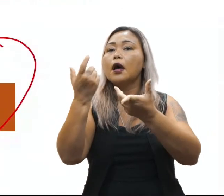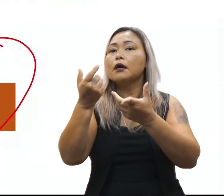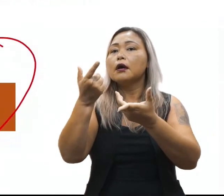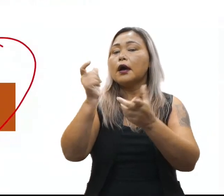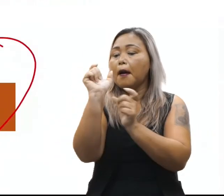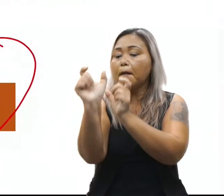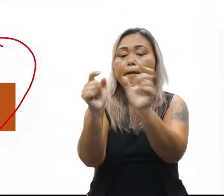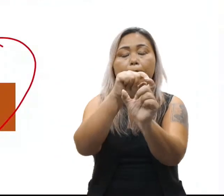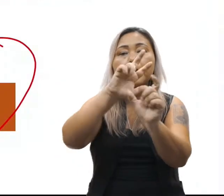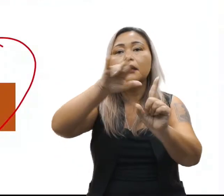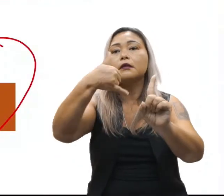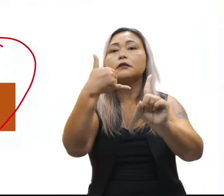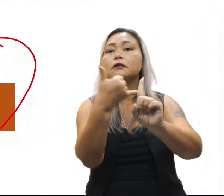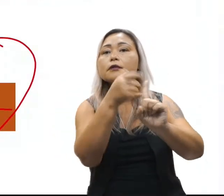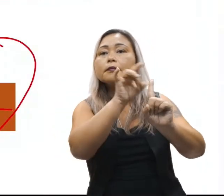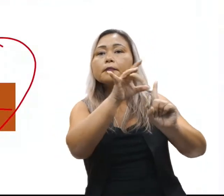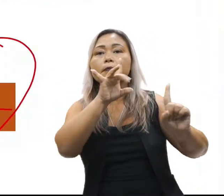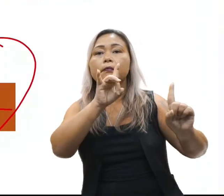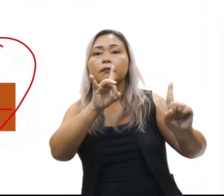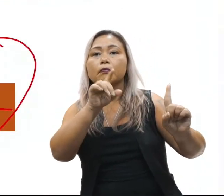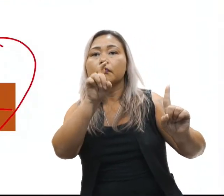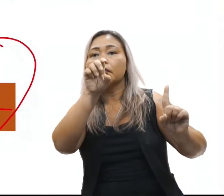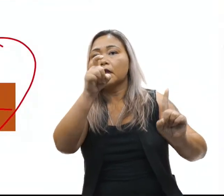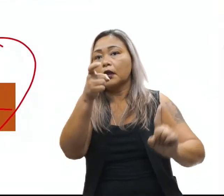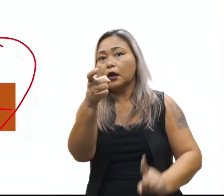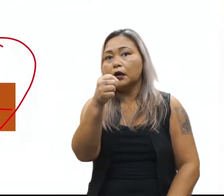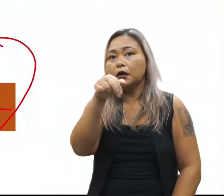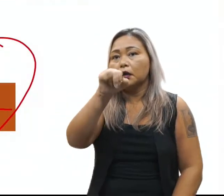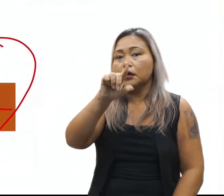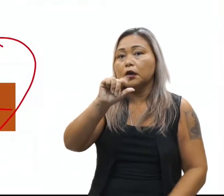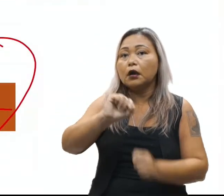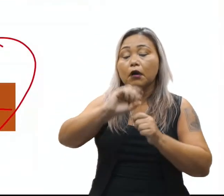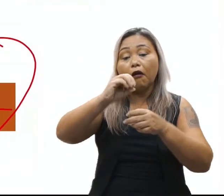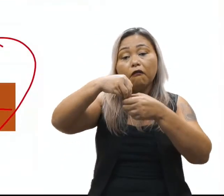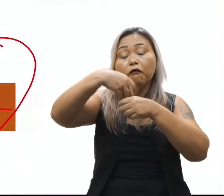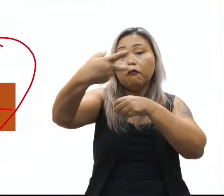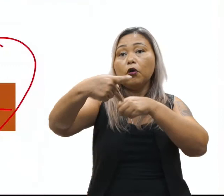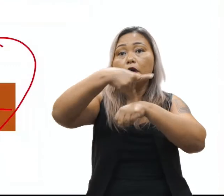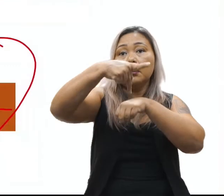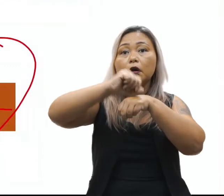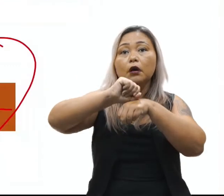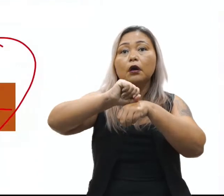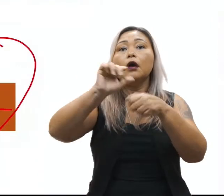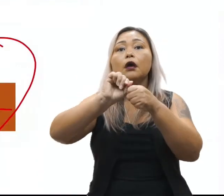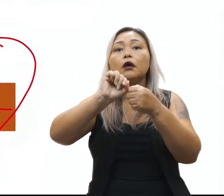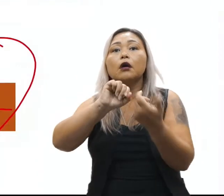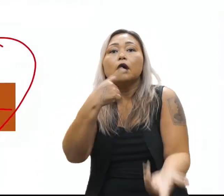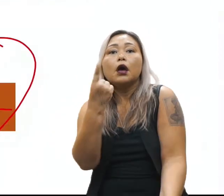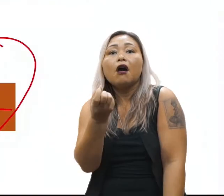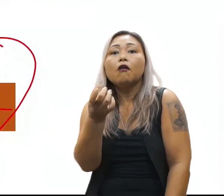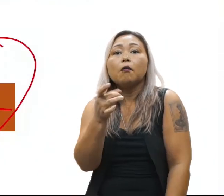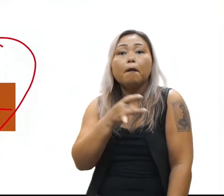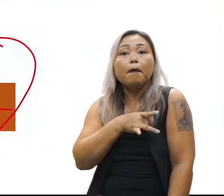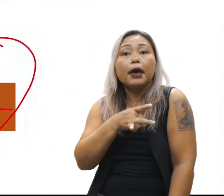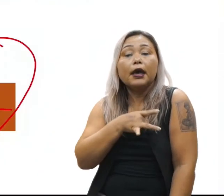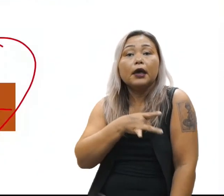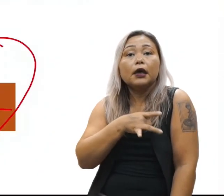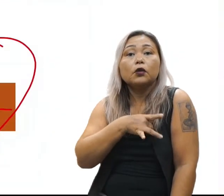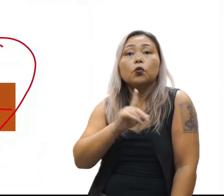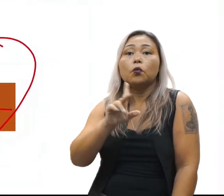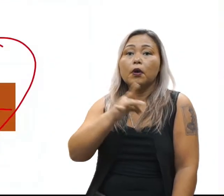termo xenofobia? É o xenos, que em relação a estrangeiro, e o medo. Tudo que tem fobia no final, gente, é